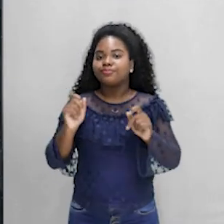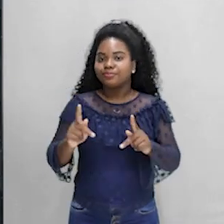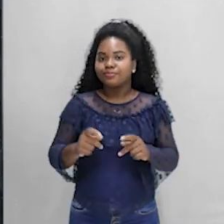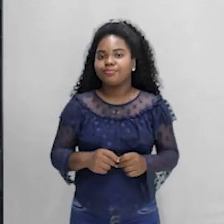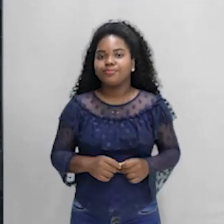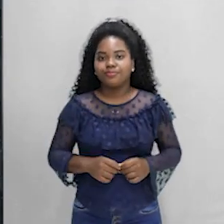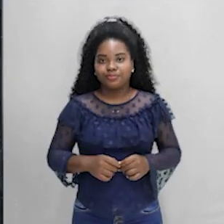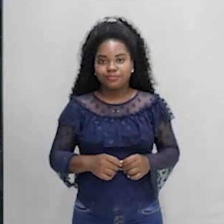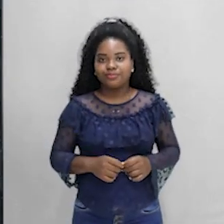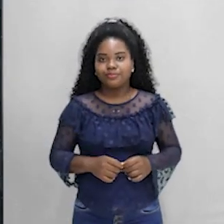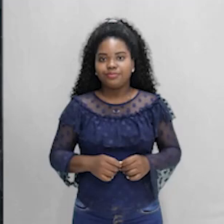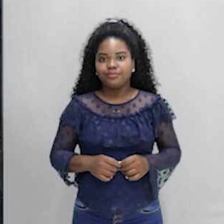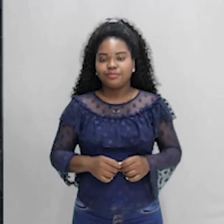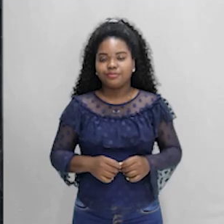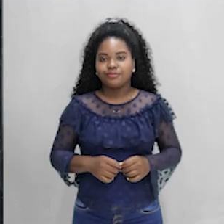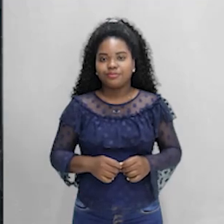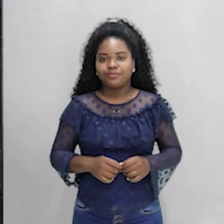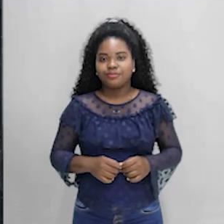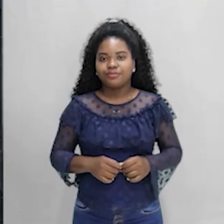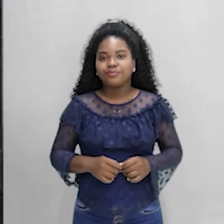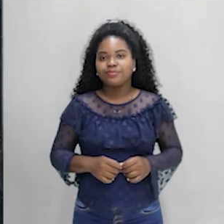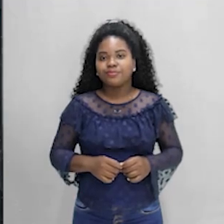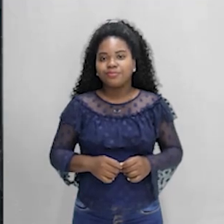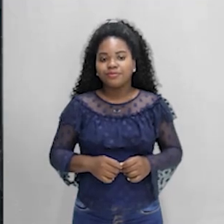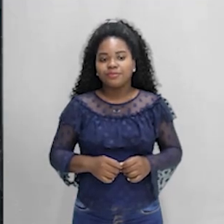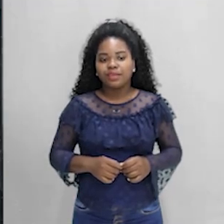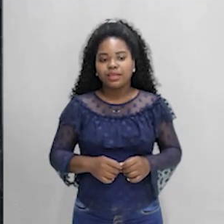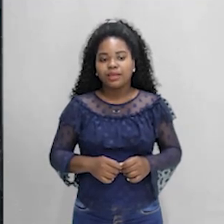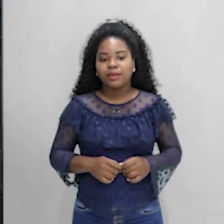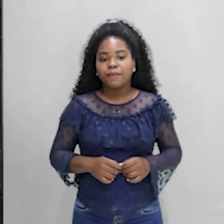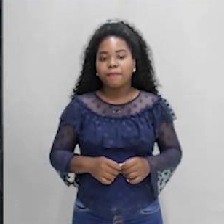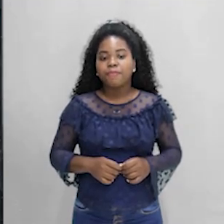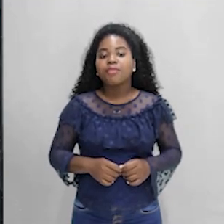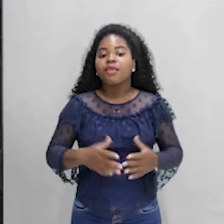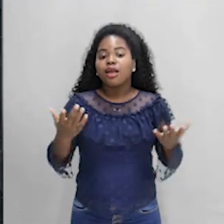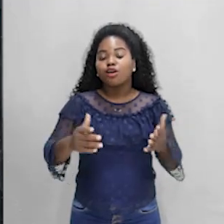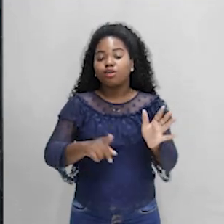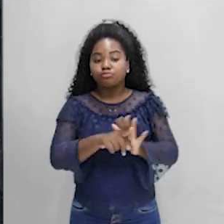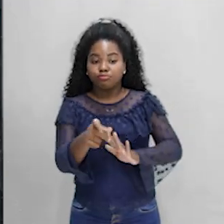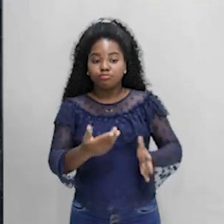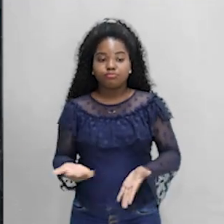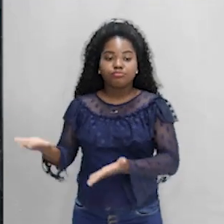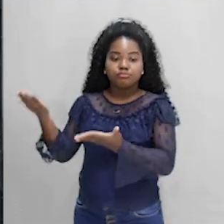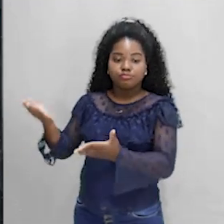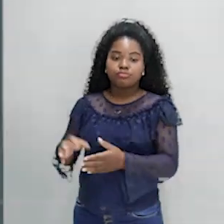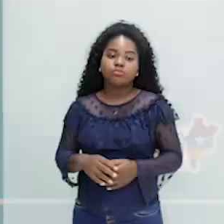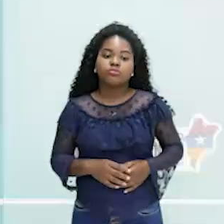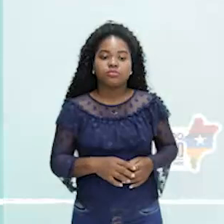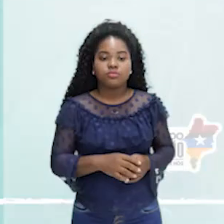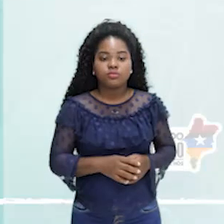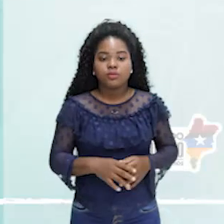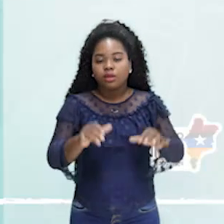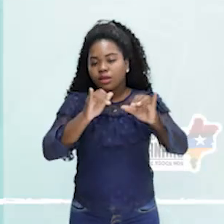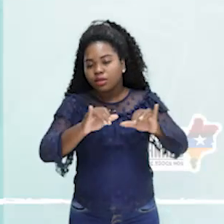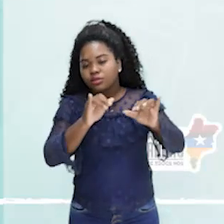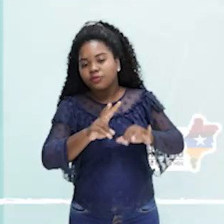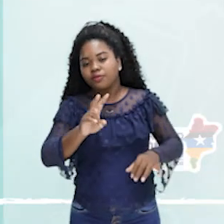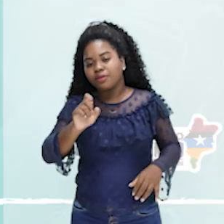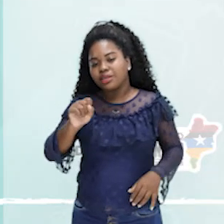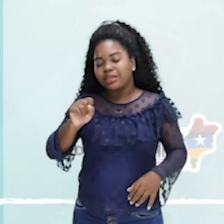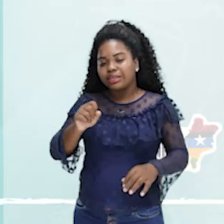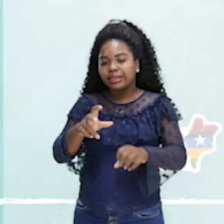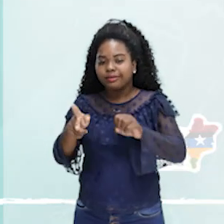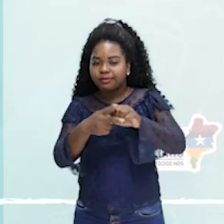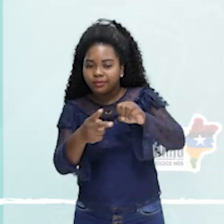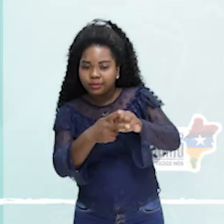Uber. Vou pedir um patrocínio. Vamos para a questão. De acordo com as informações verbais